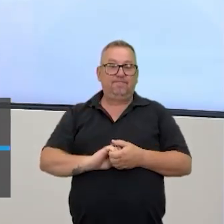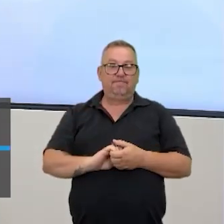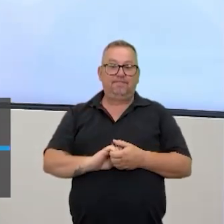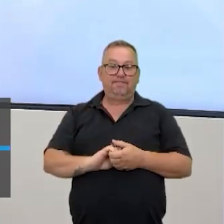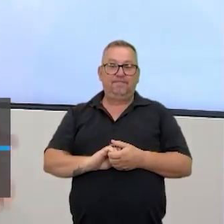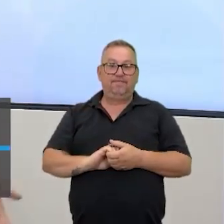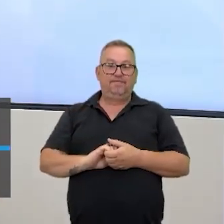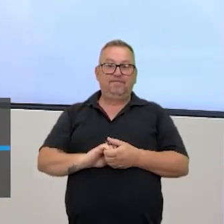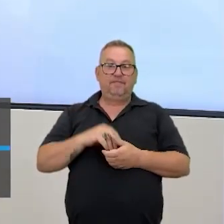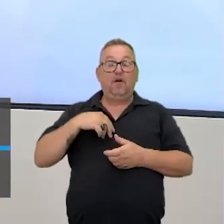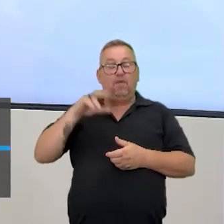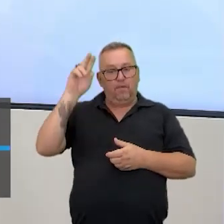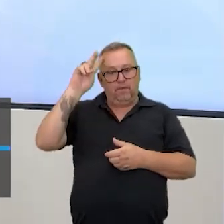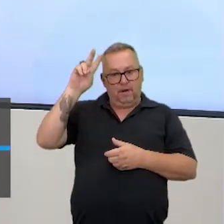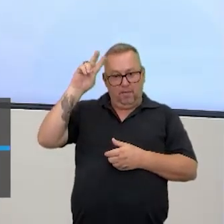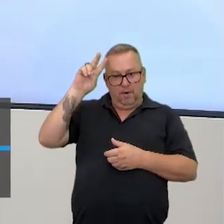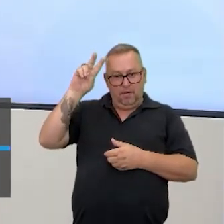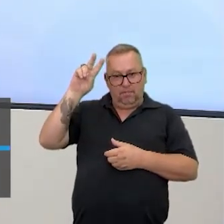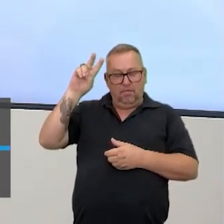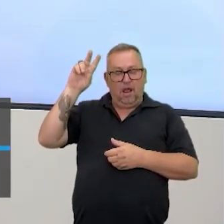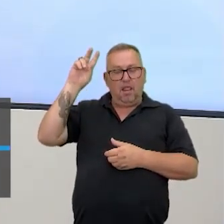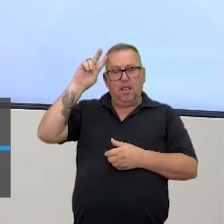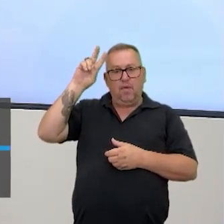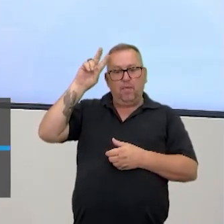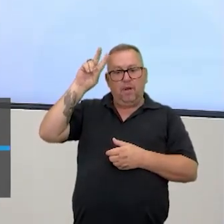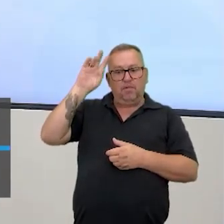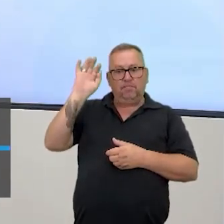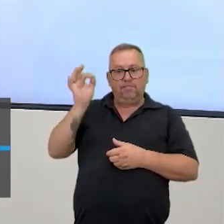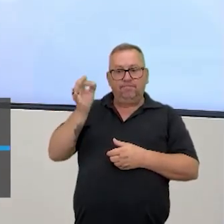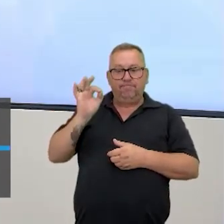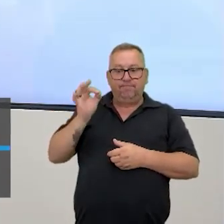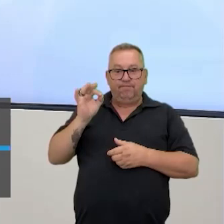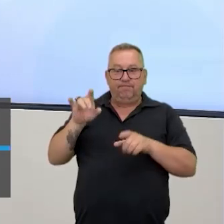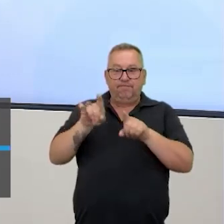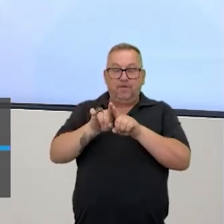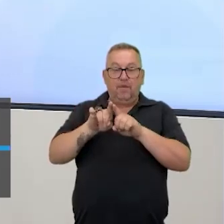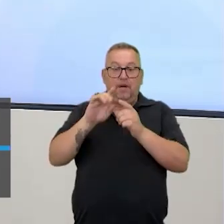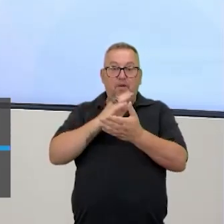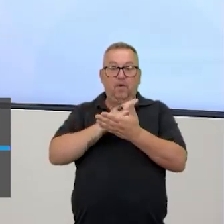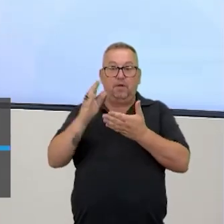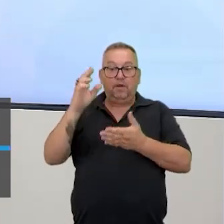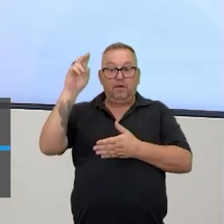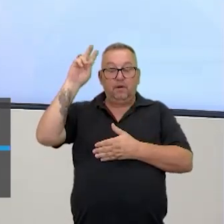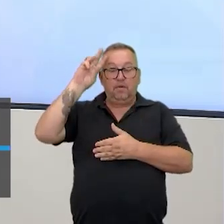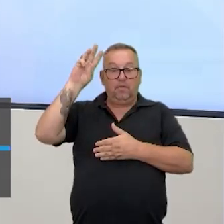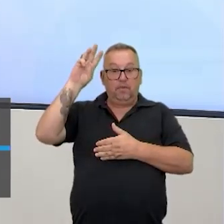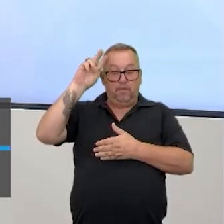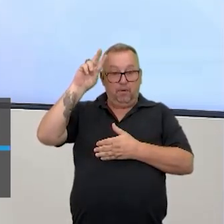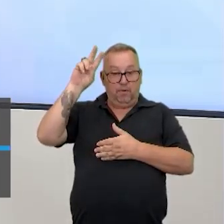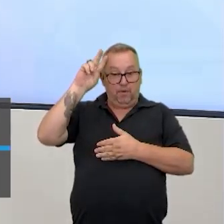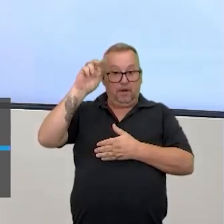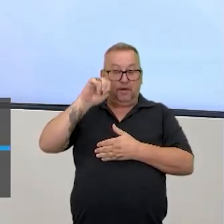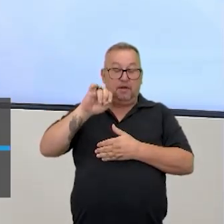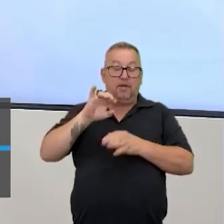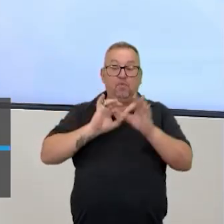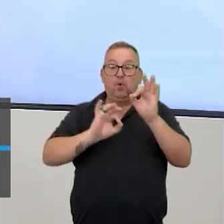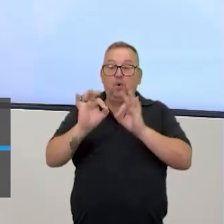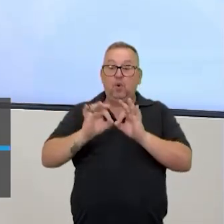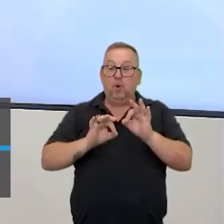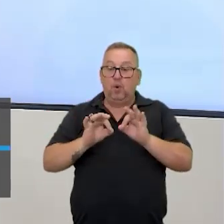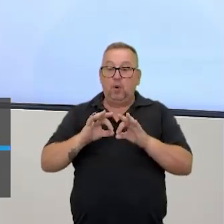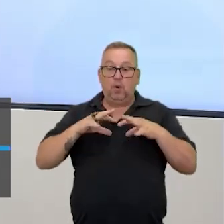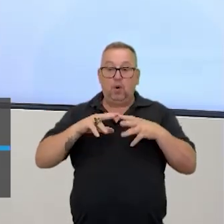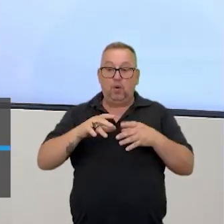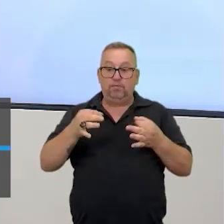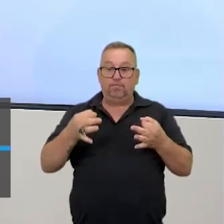aqui. Memórias são as lembranças, tá, gente? E é a partir das memórias que, se a gente organizar tudo